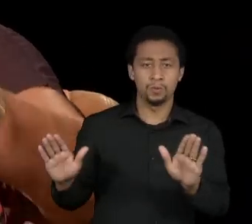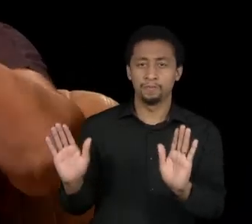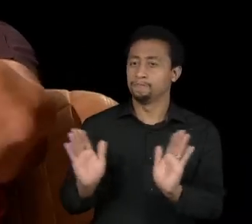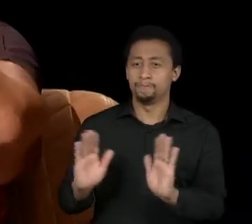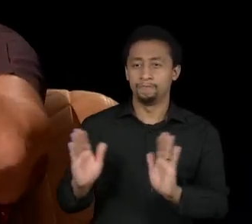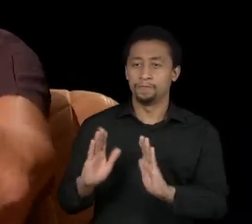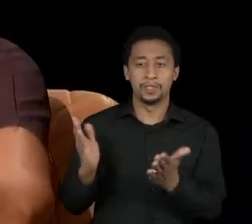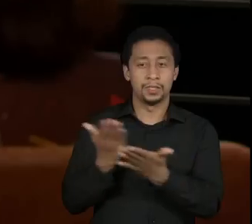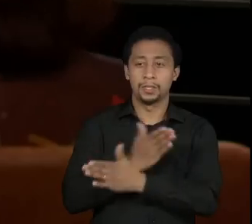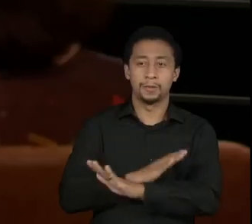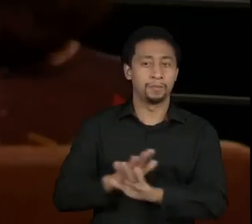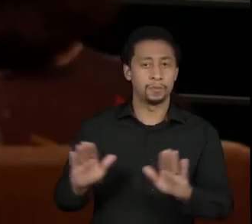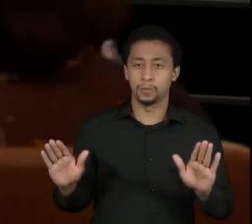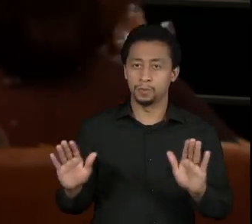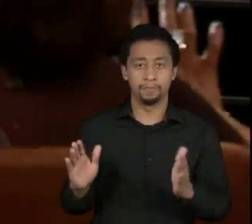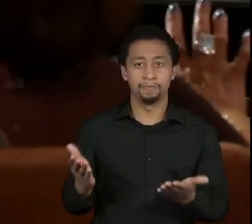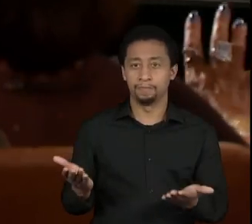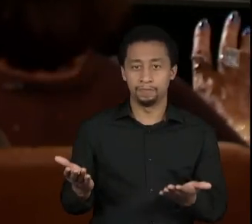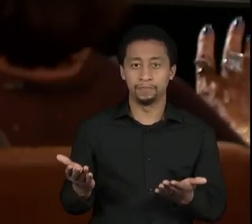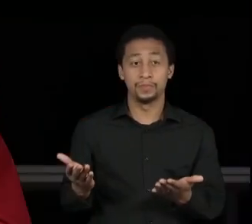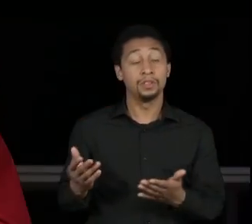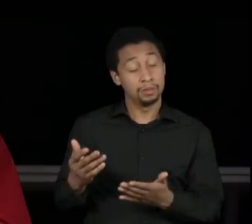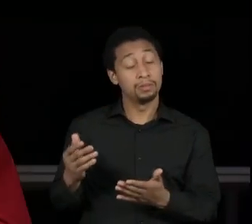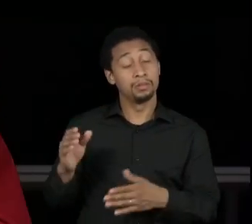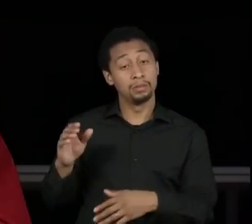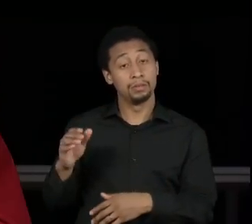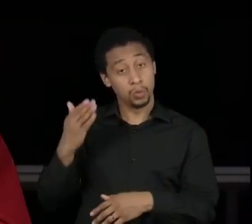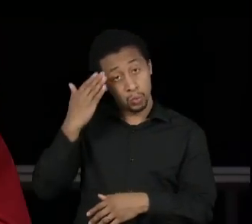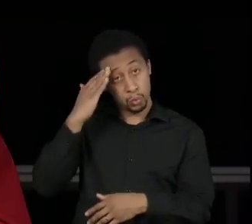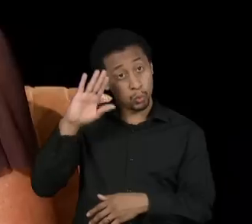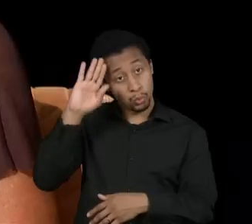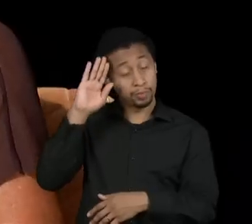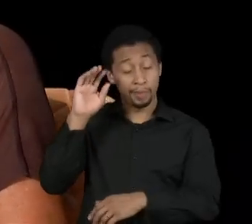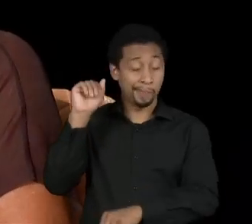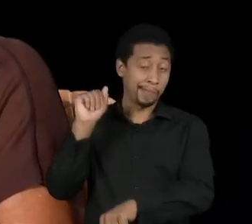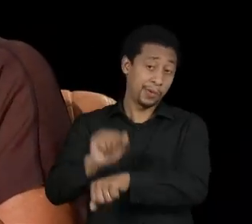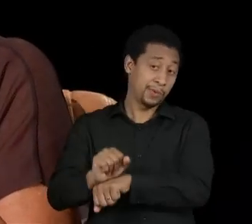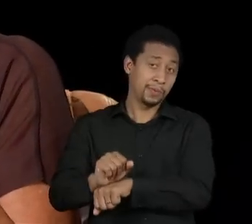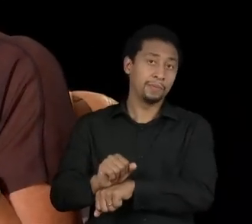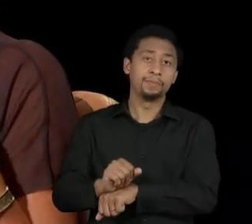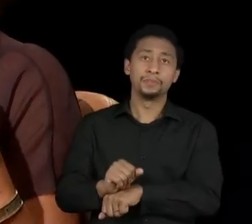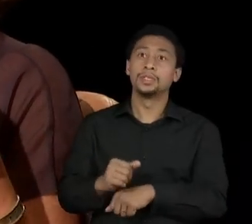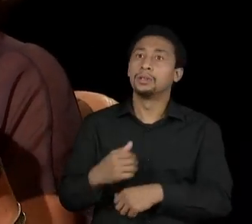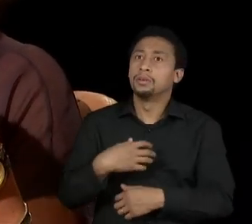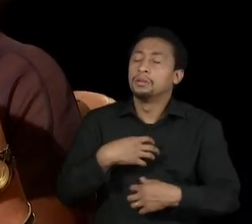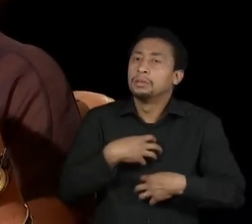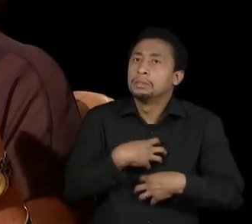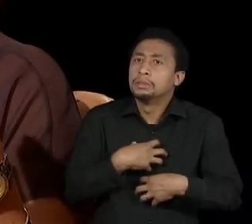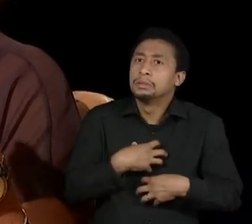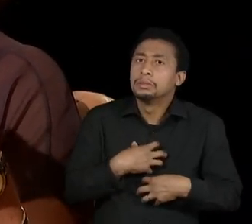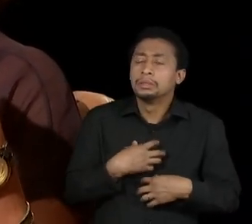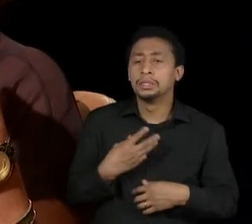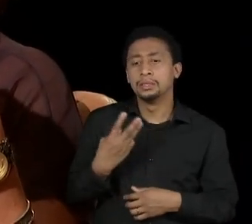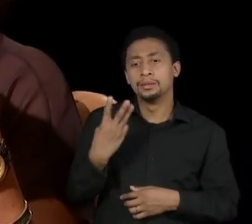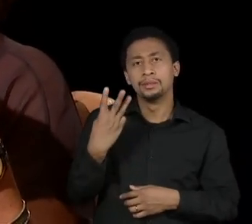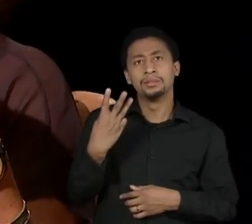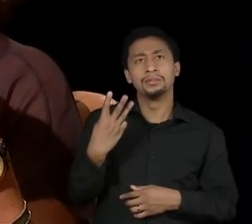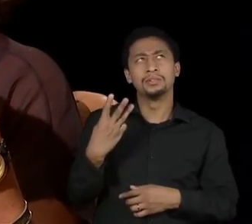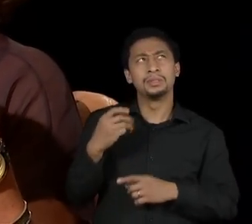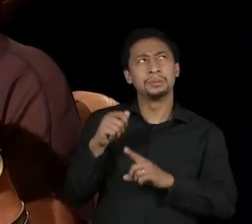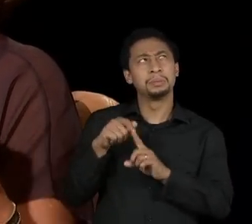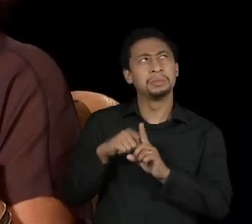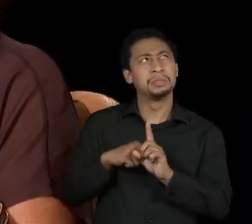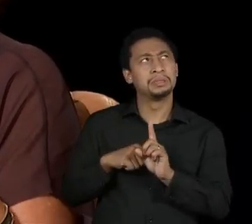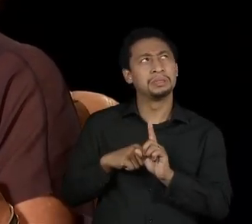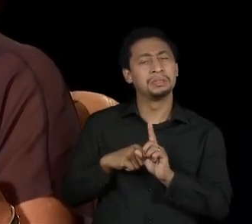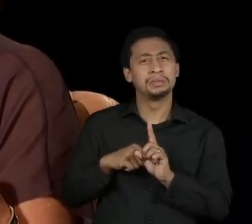estava parando com isso. Olha, eu vou dizer uma coisa para você, eu fiquei 3 meses, não, nem foi 3